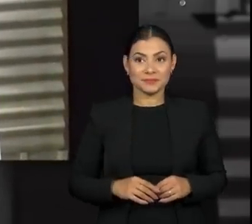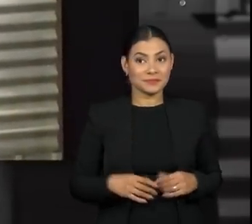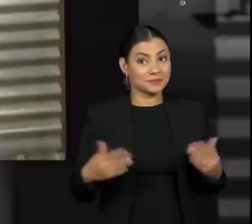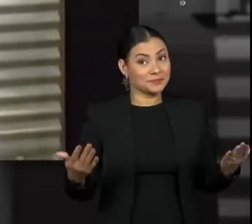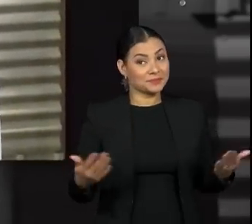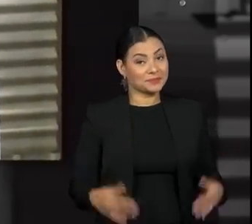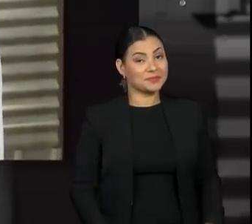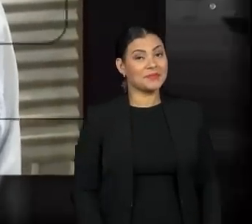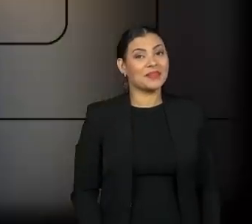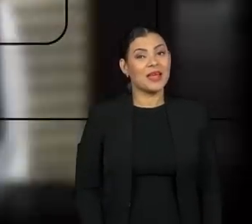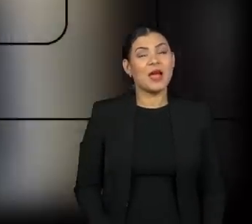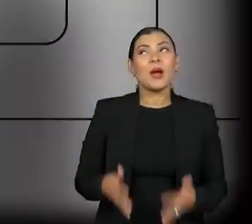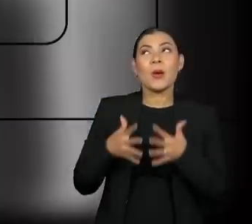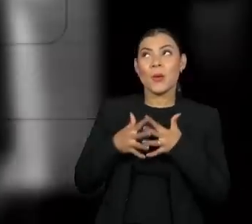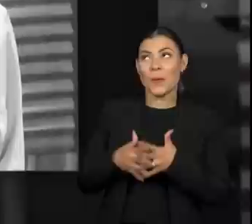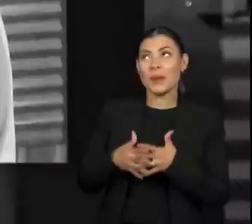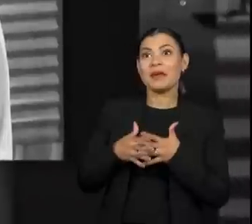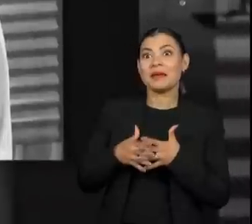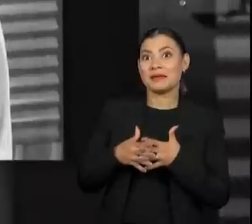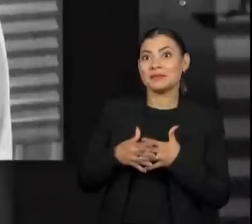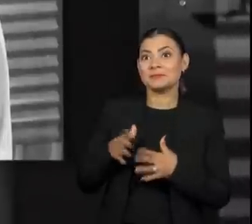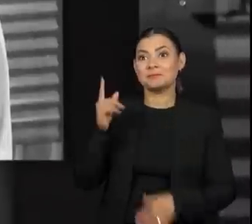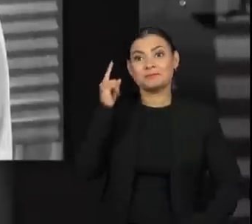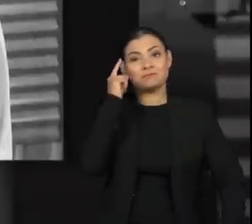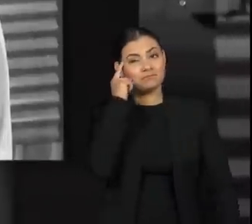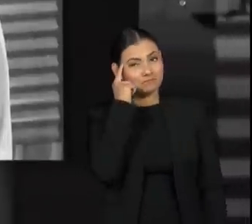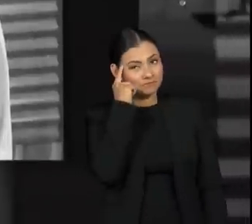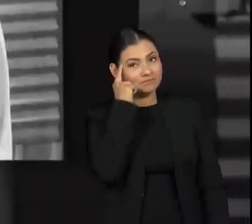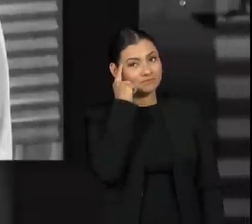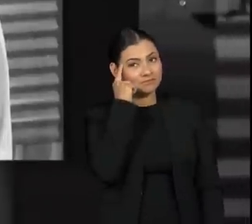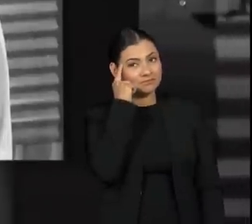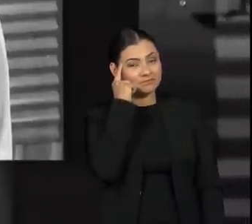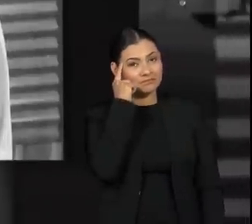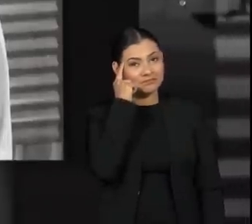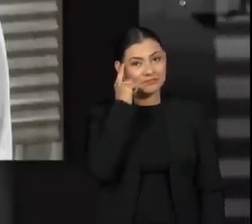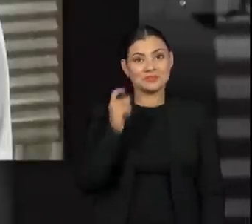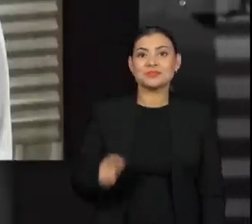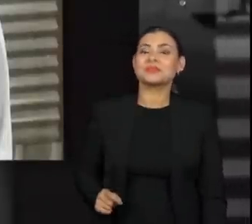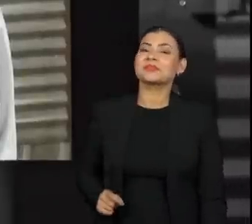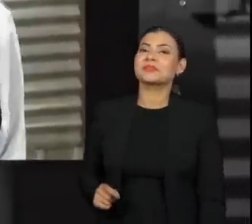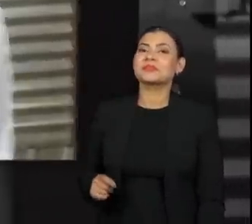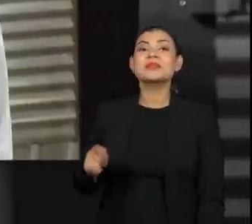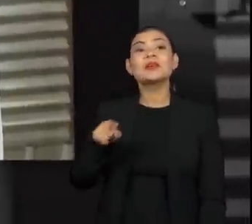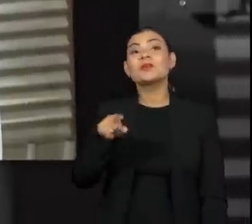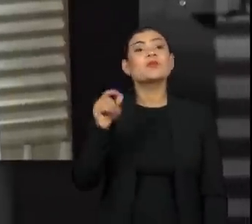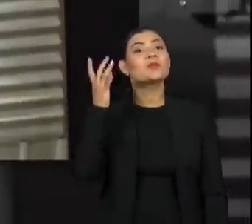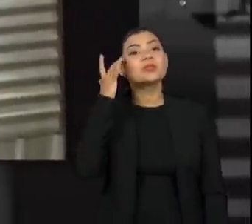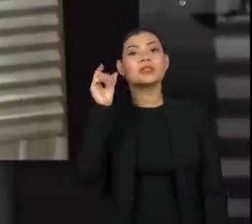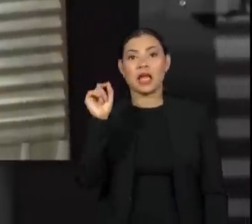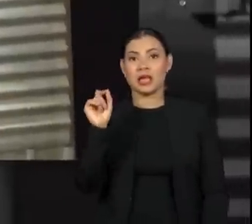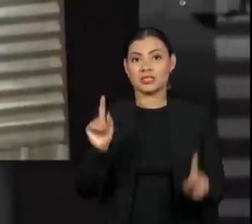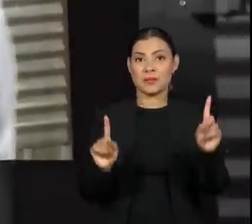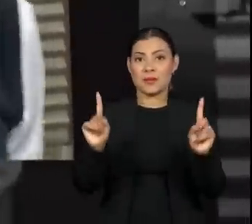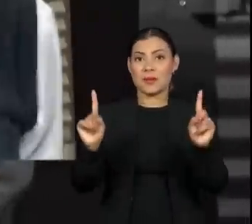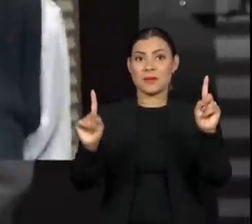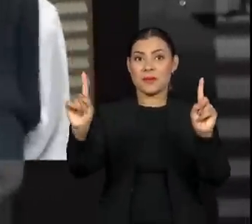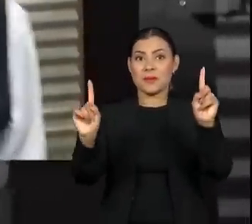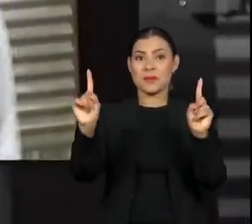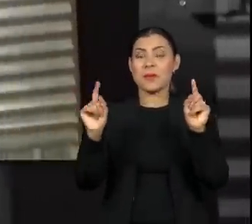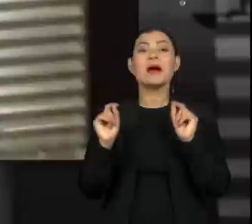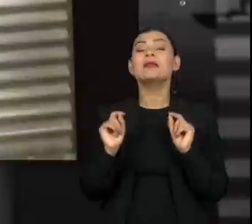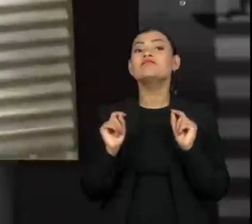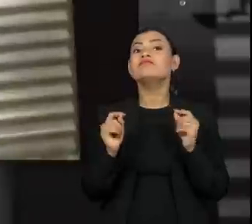mas ela pergunta complicada o que que você acha do Big o concorrente dele